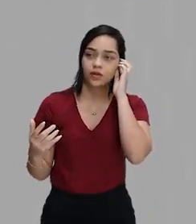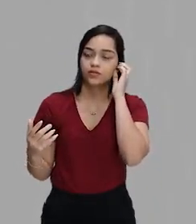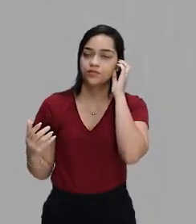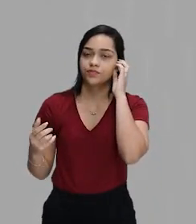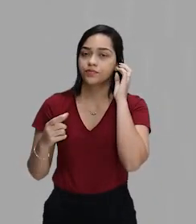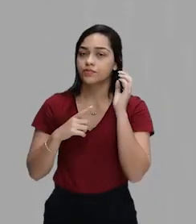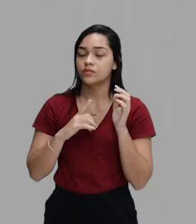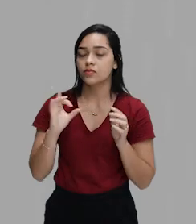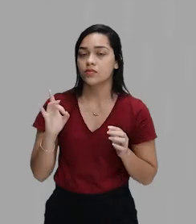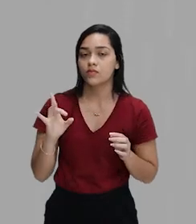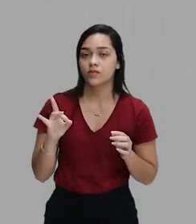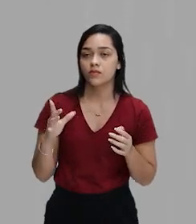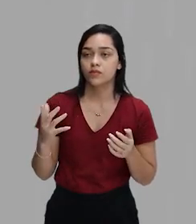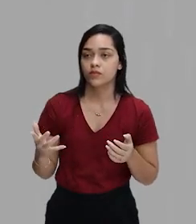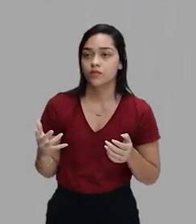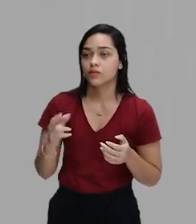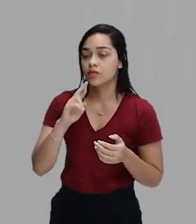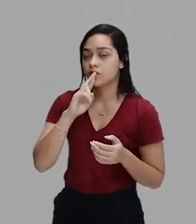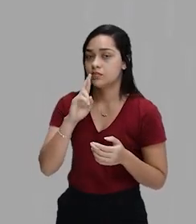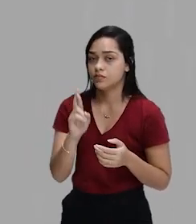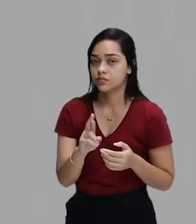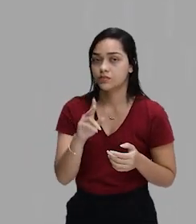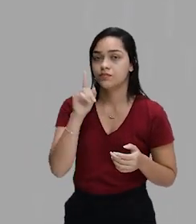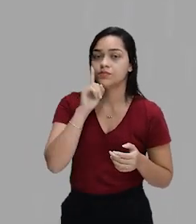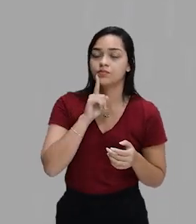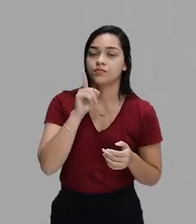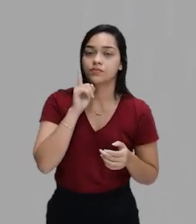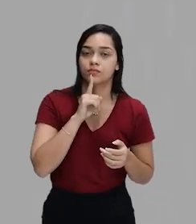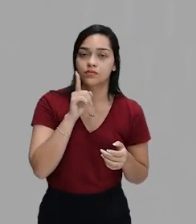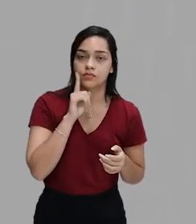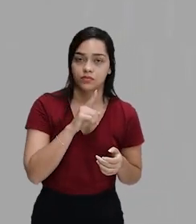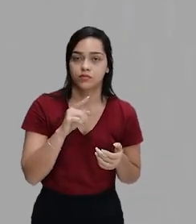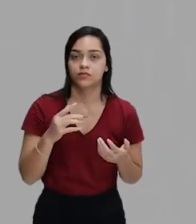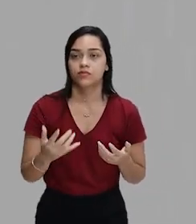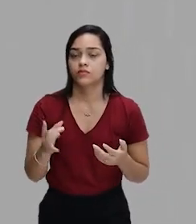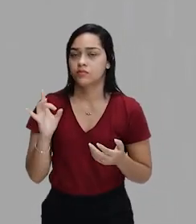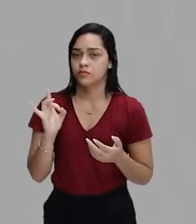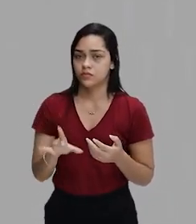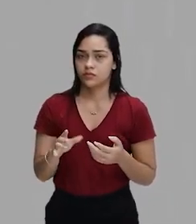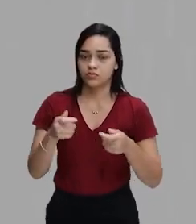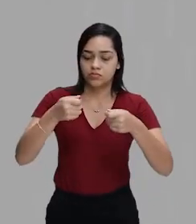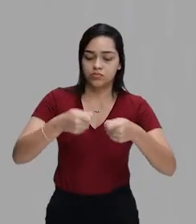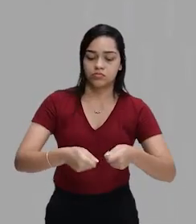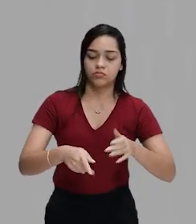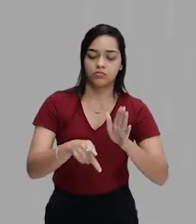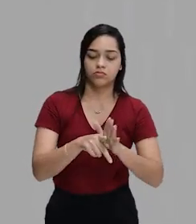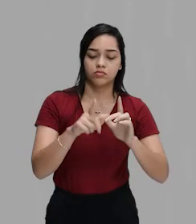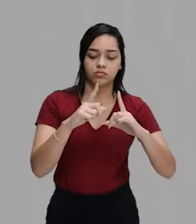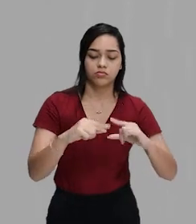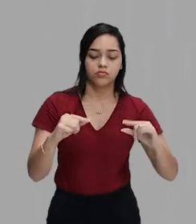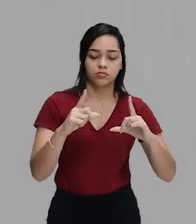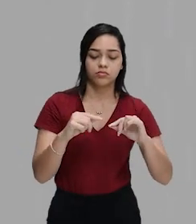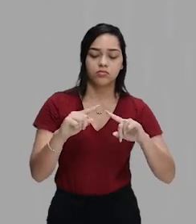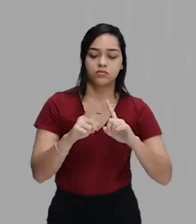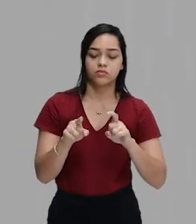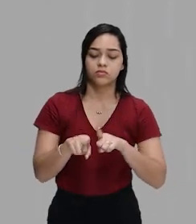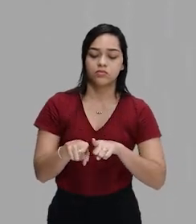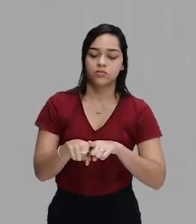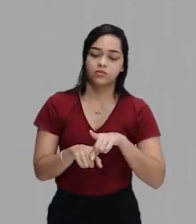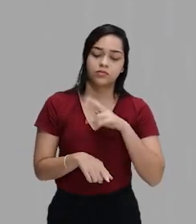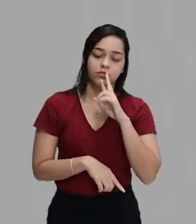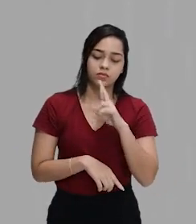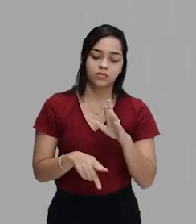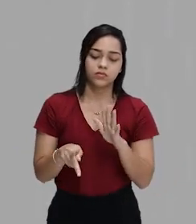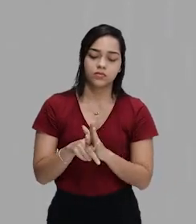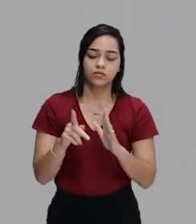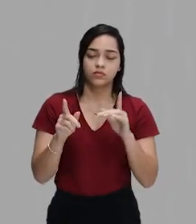Seria simplesmente uma resposta dos Estados Unidos, não só à resistência japonesa, mas seria uma resposta